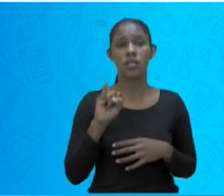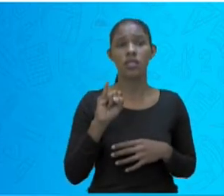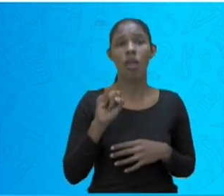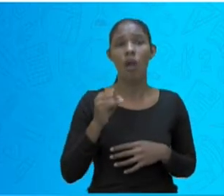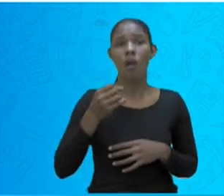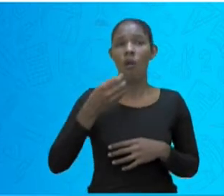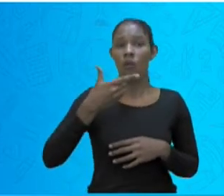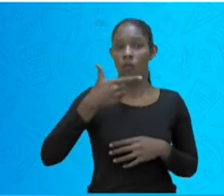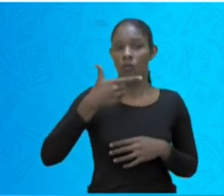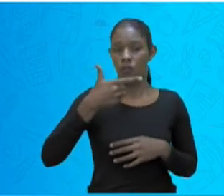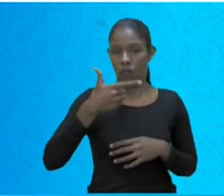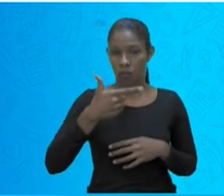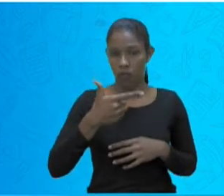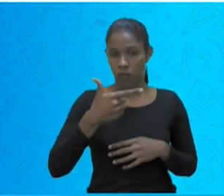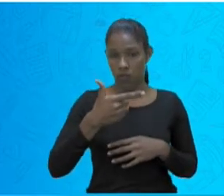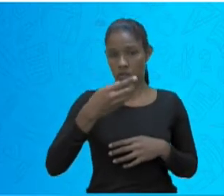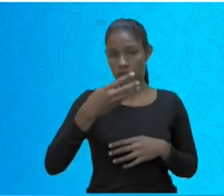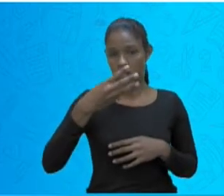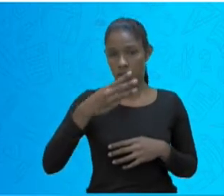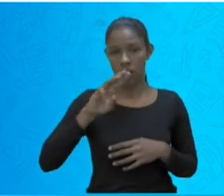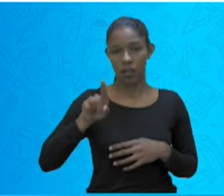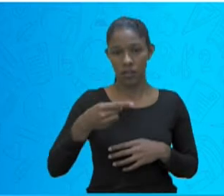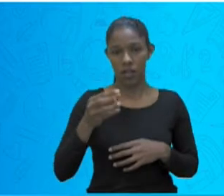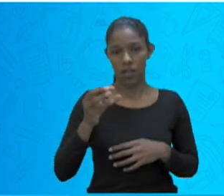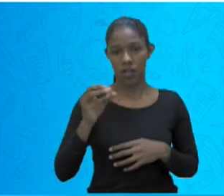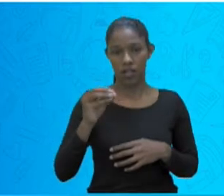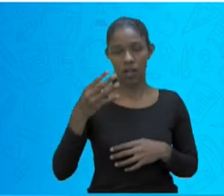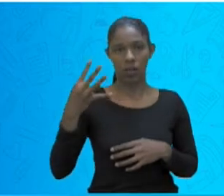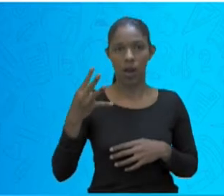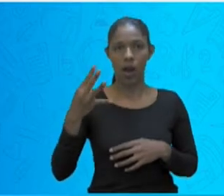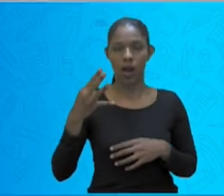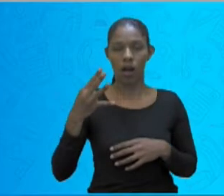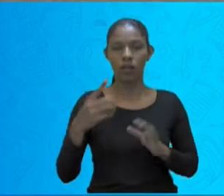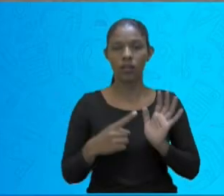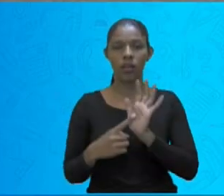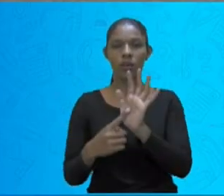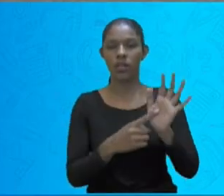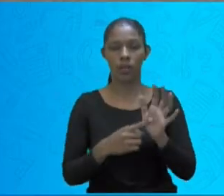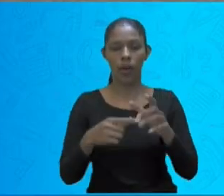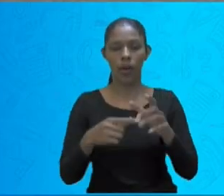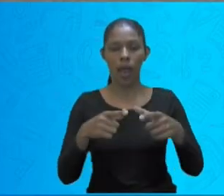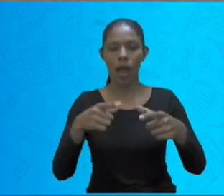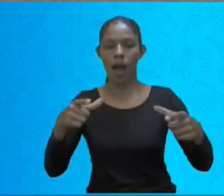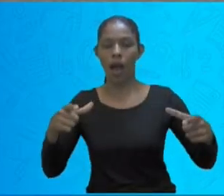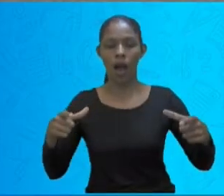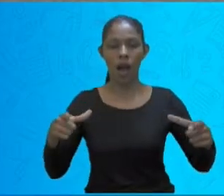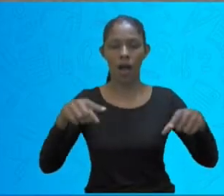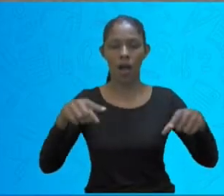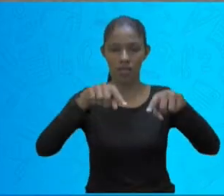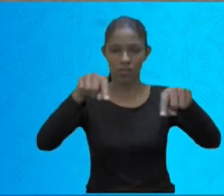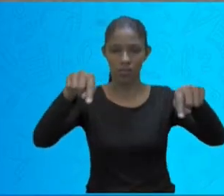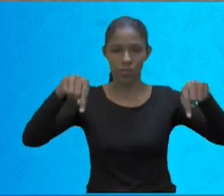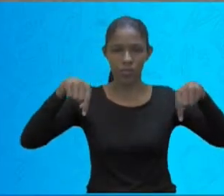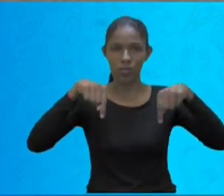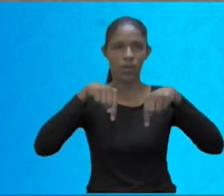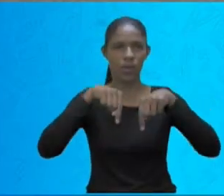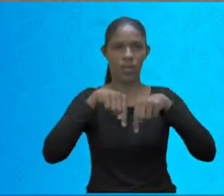23,04 representa a área de um quadrado? A área de um quadrado vai ser positiva. Então, o valor vai ser